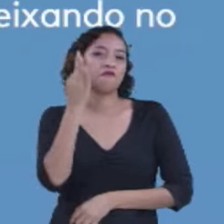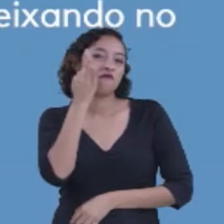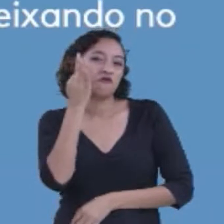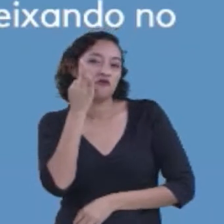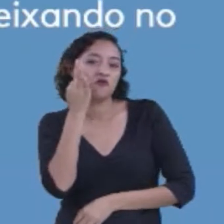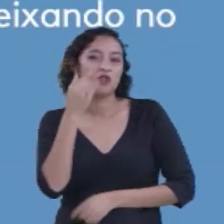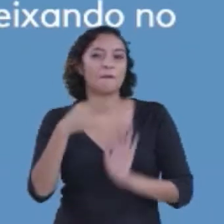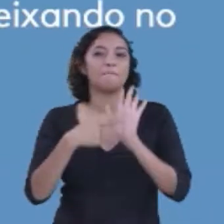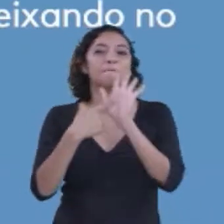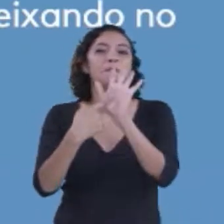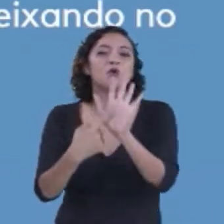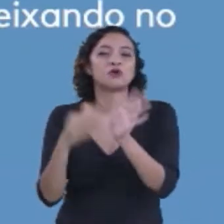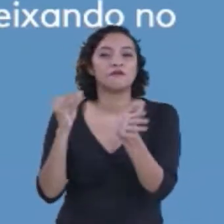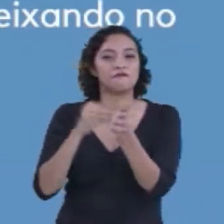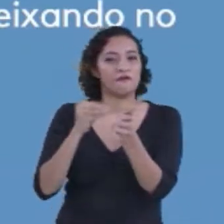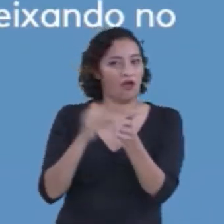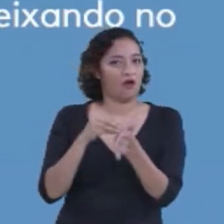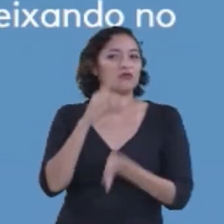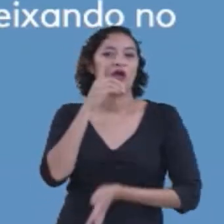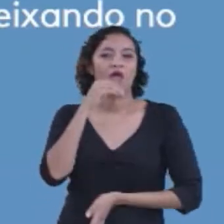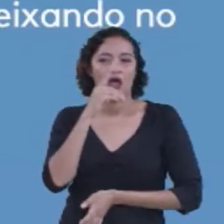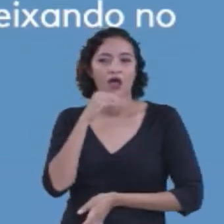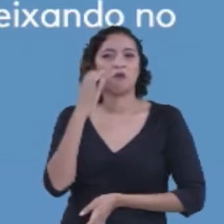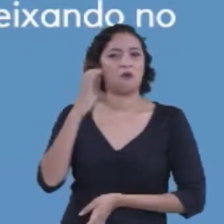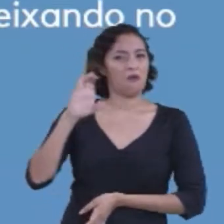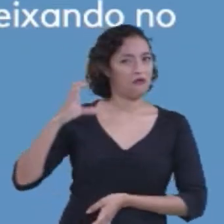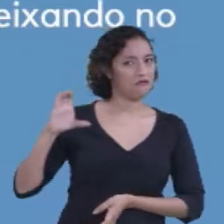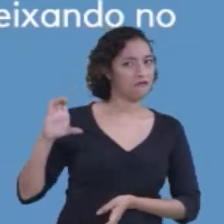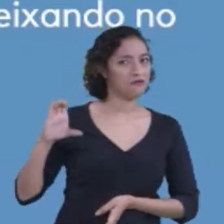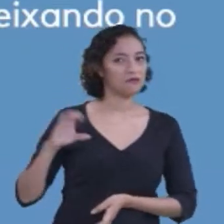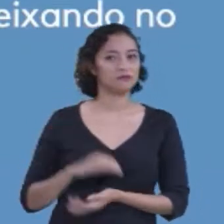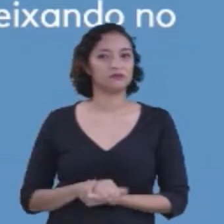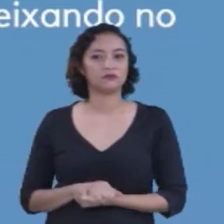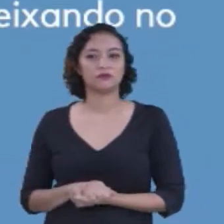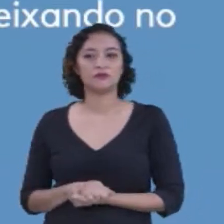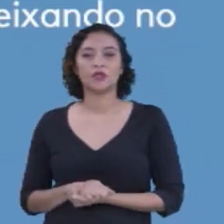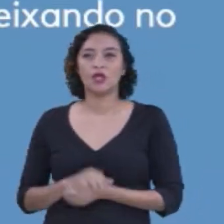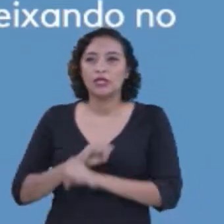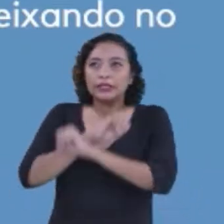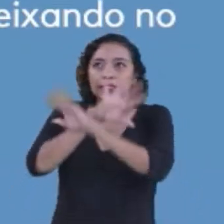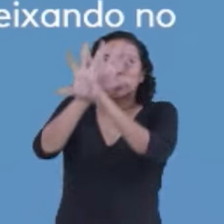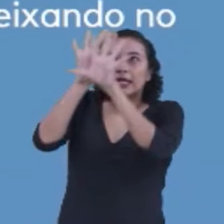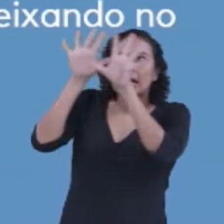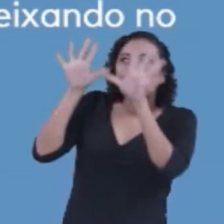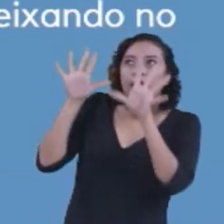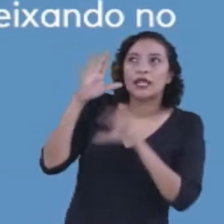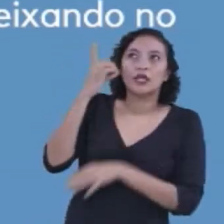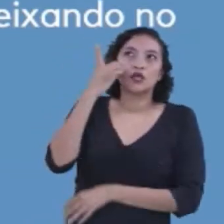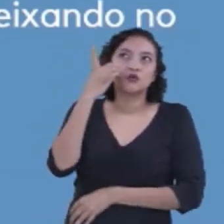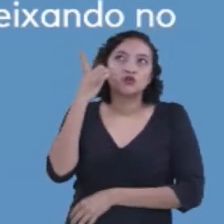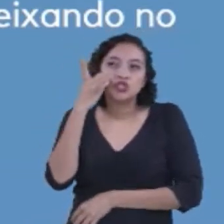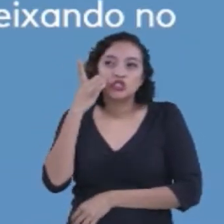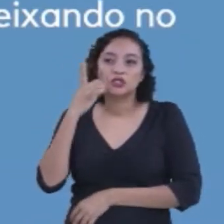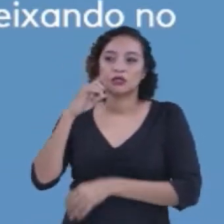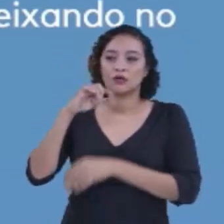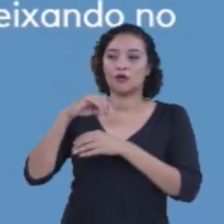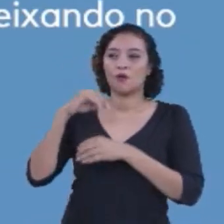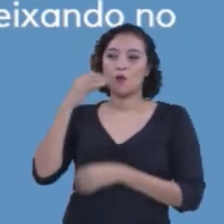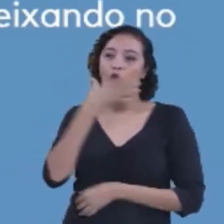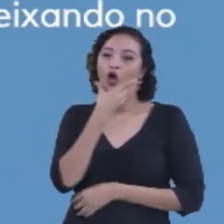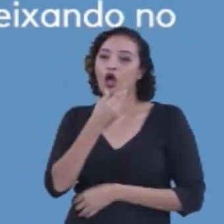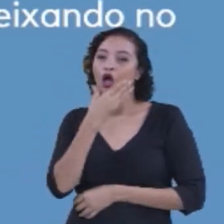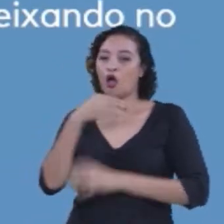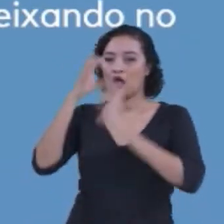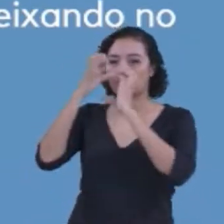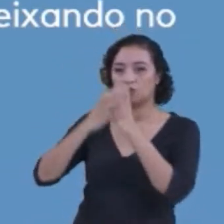de seca brava, terrível. Clareia o dia, o boiadeiro toca o berrante, chamando os companheiros e o